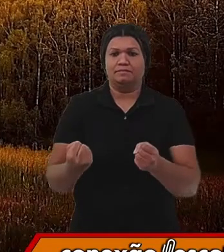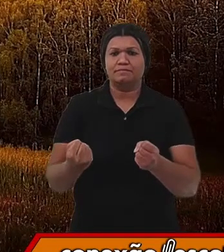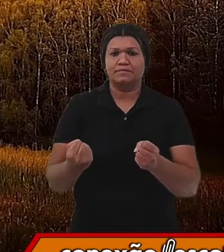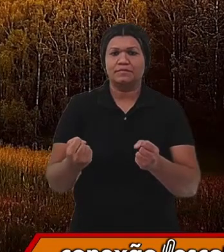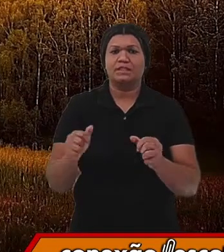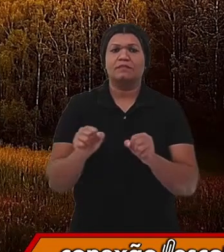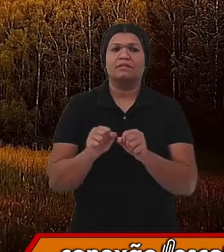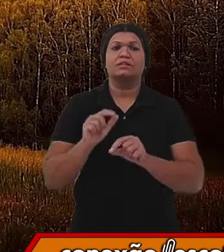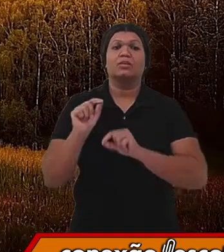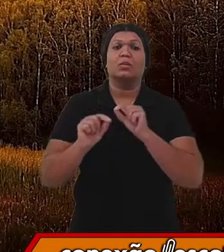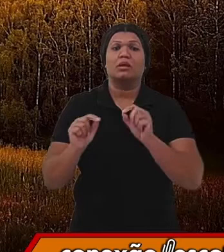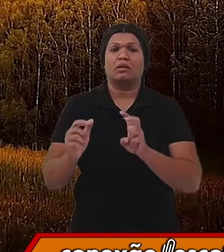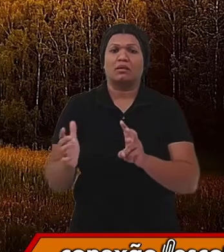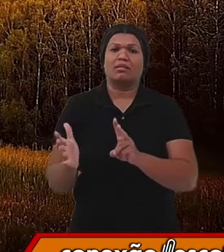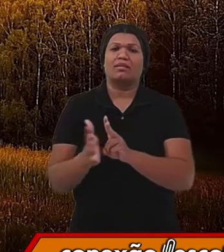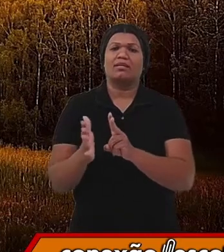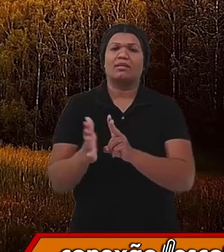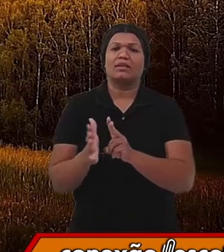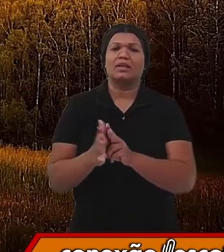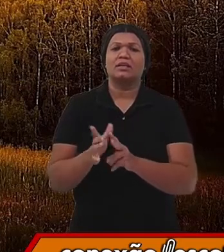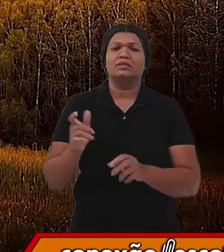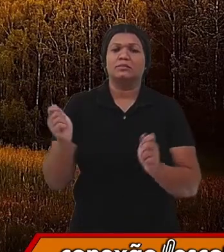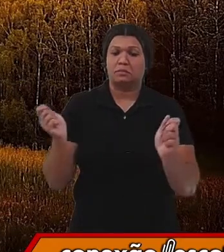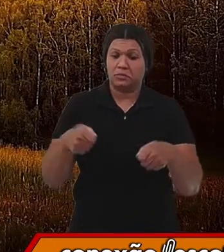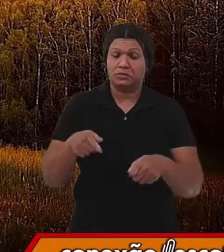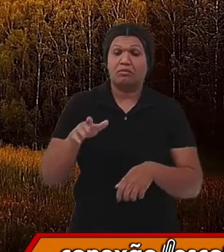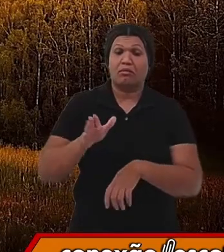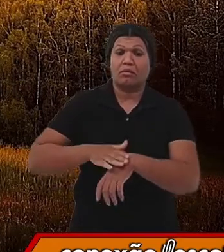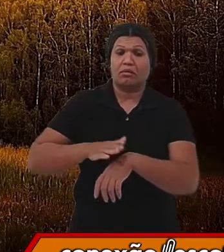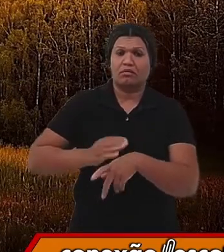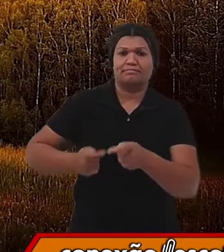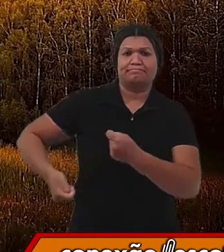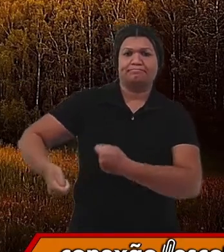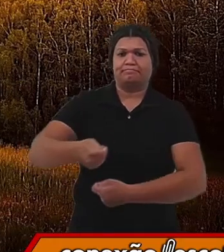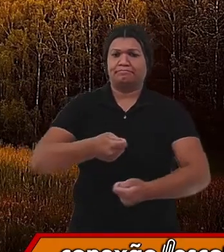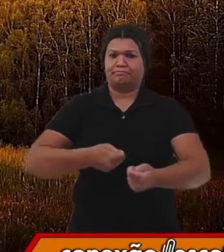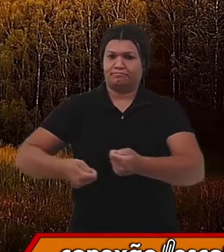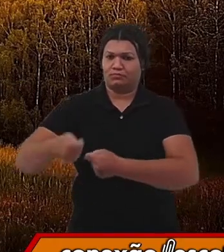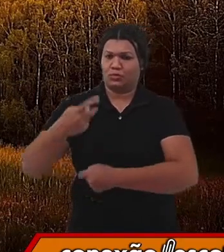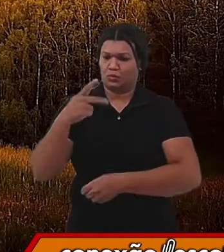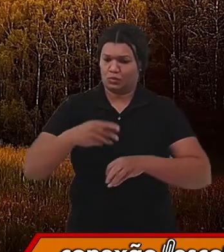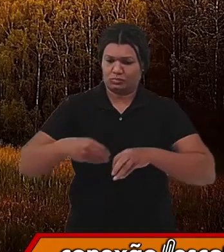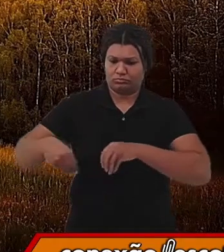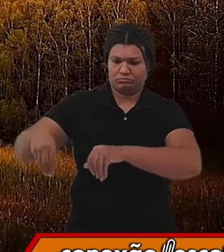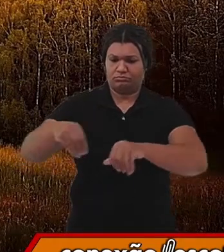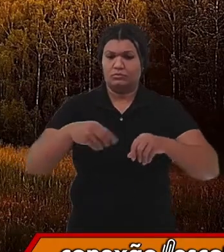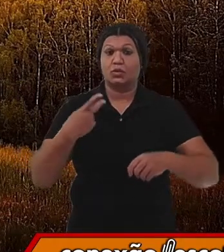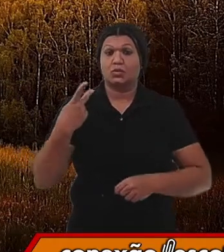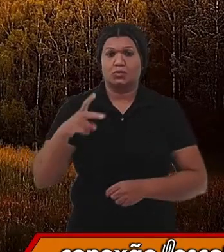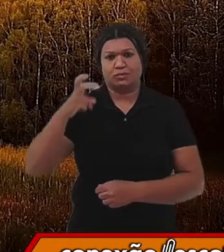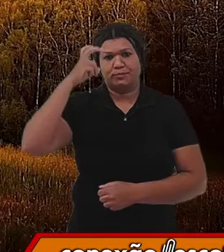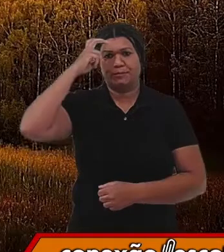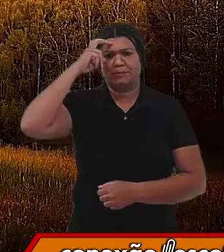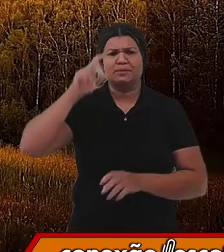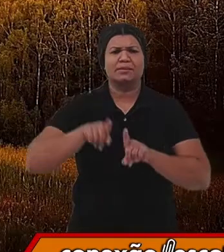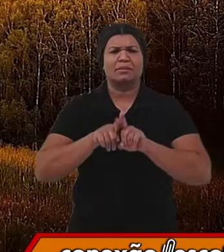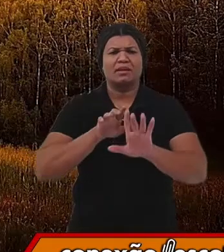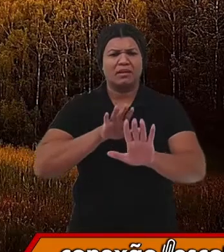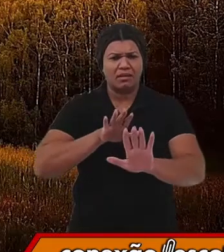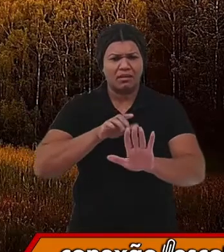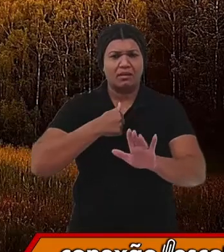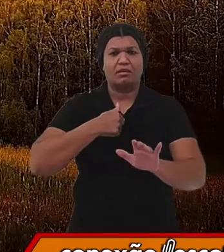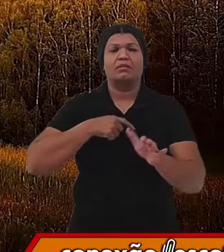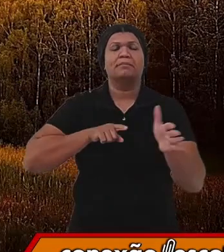que o índio seja o administrador do seu território, da sua cultura. Mas eu pergunto para